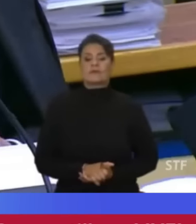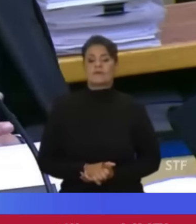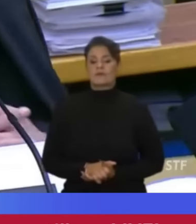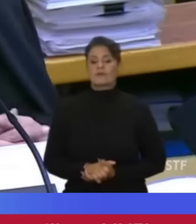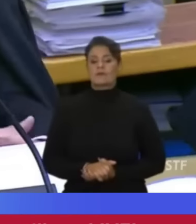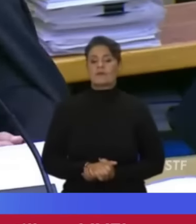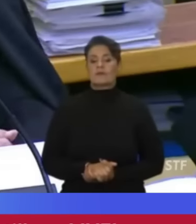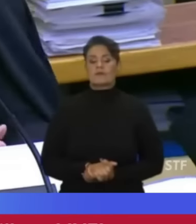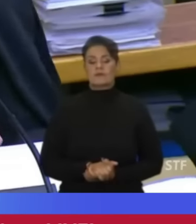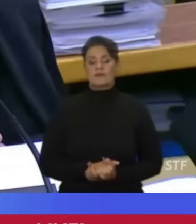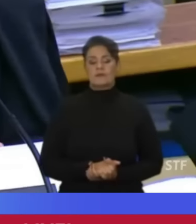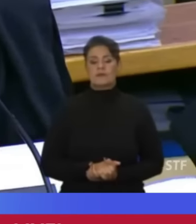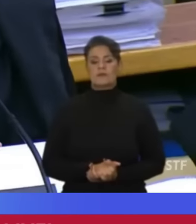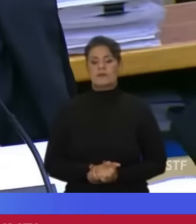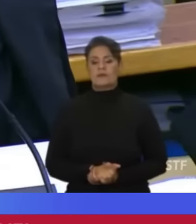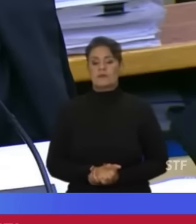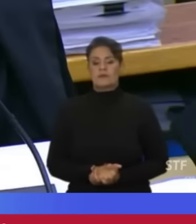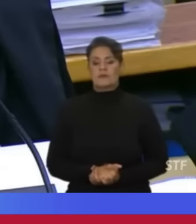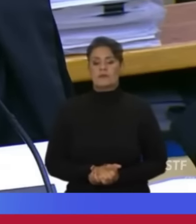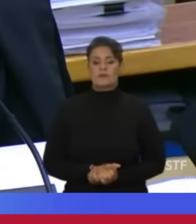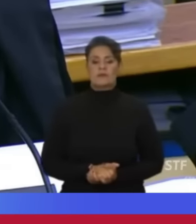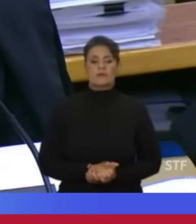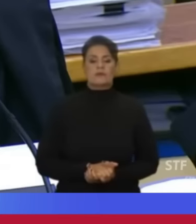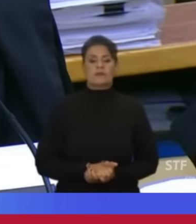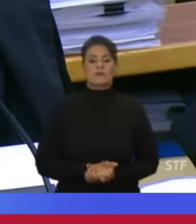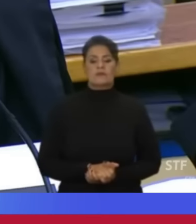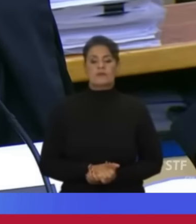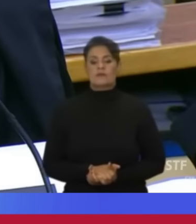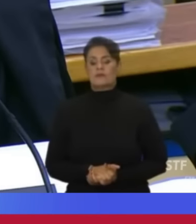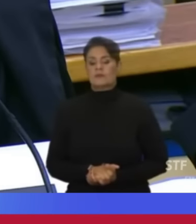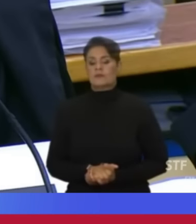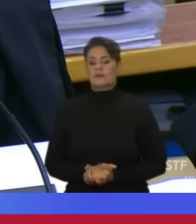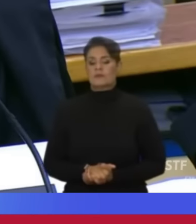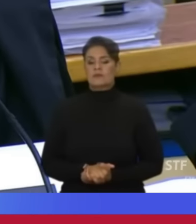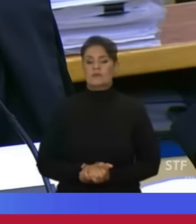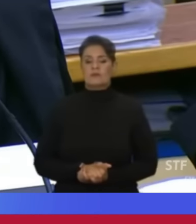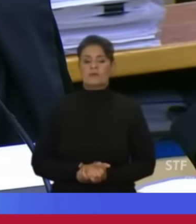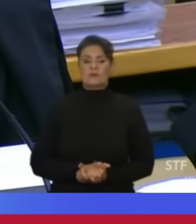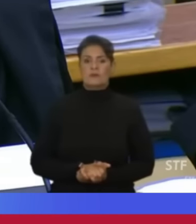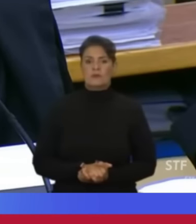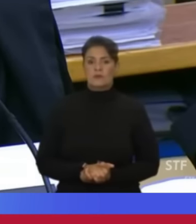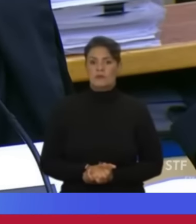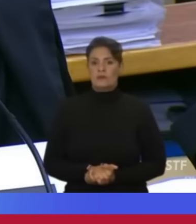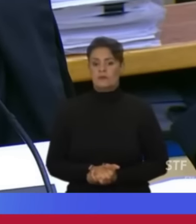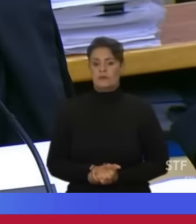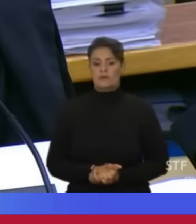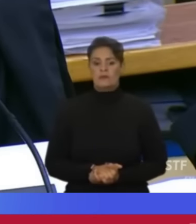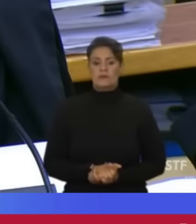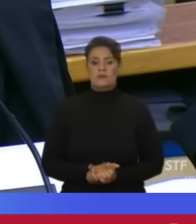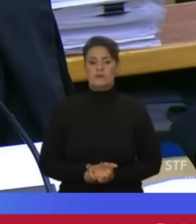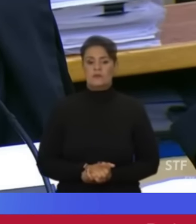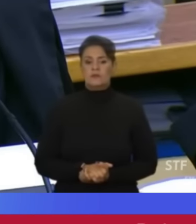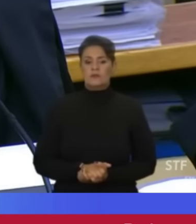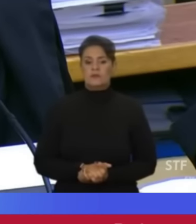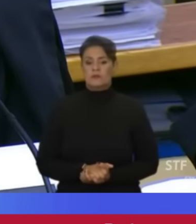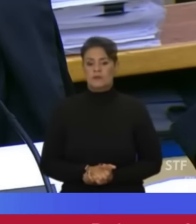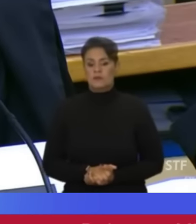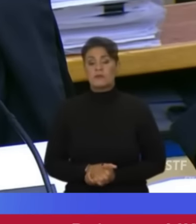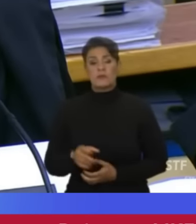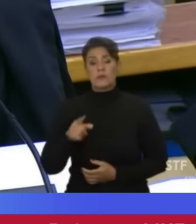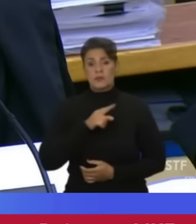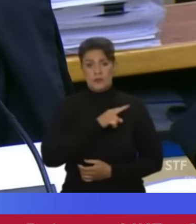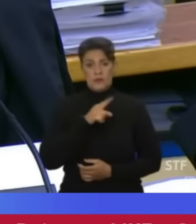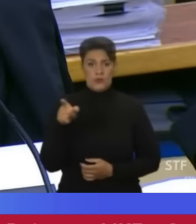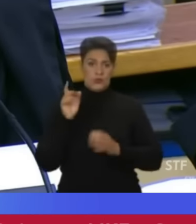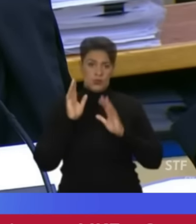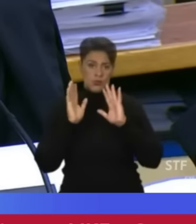que talvez se houvesse uma consulta ao gabinete